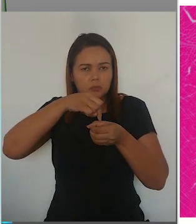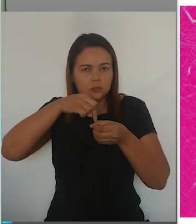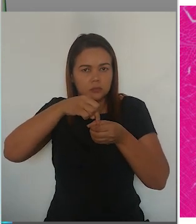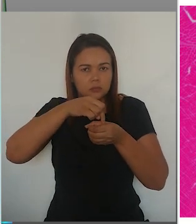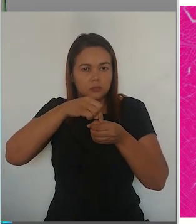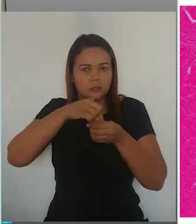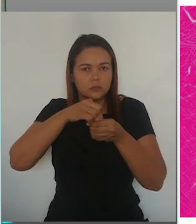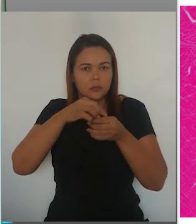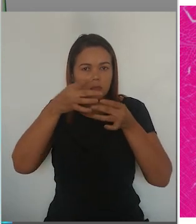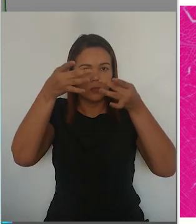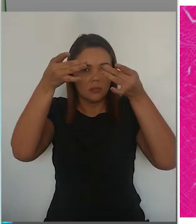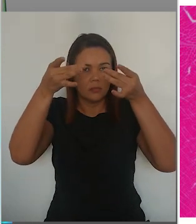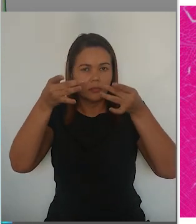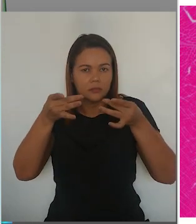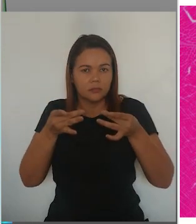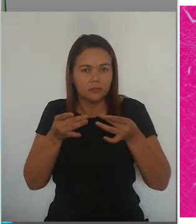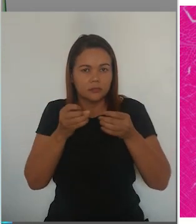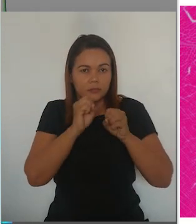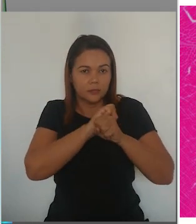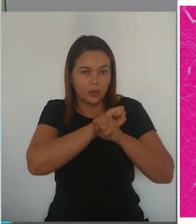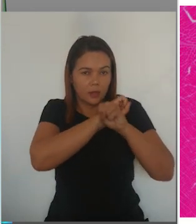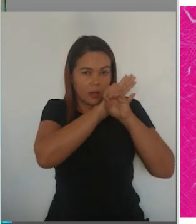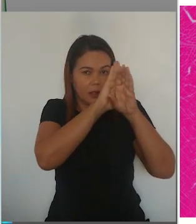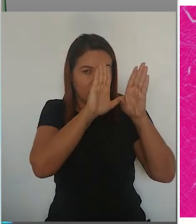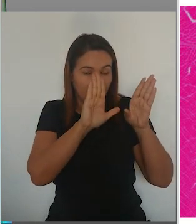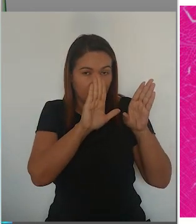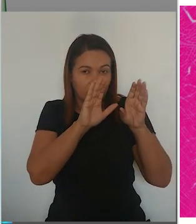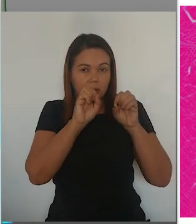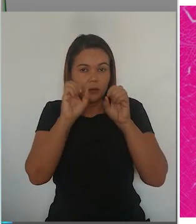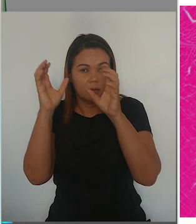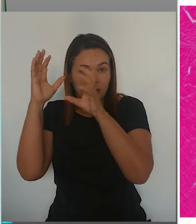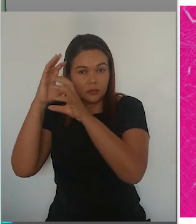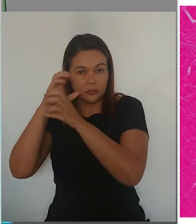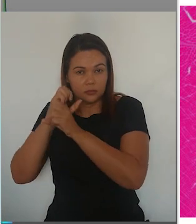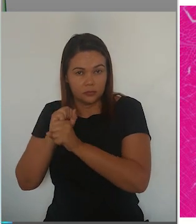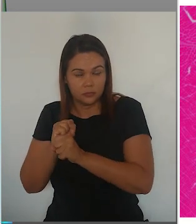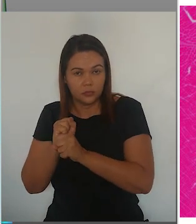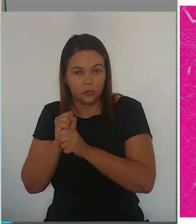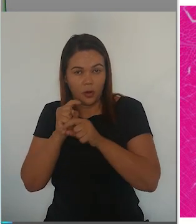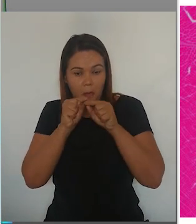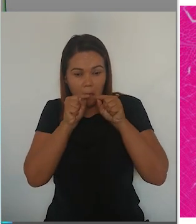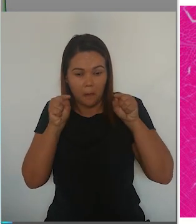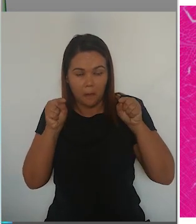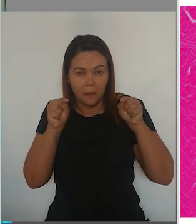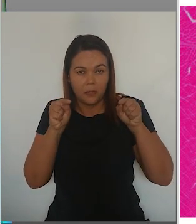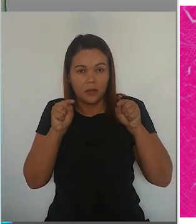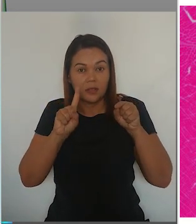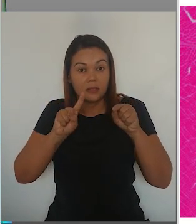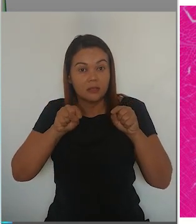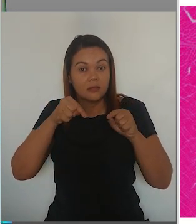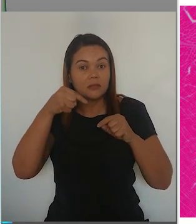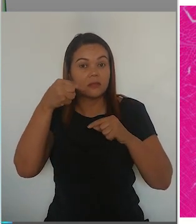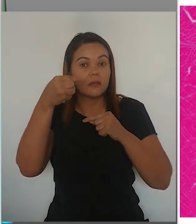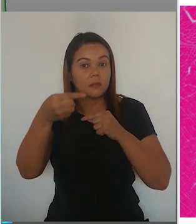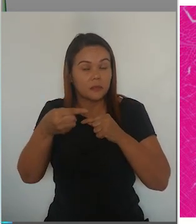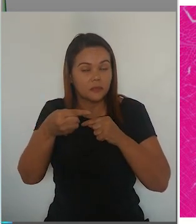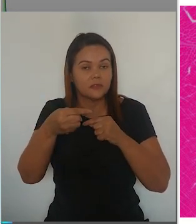celular, detalhamento das bandas claras e escuras, que será discorrido mais